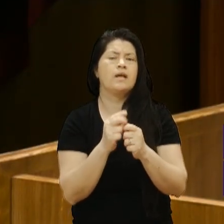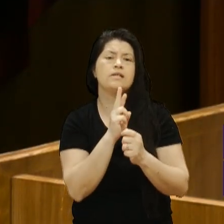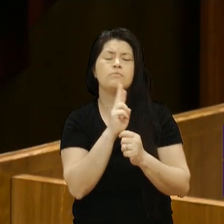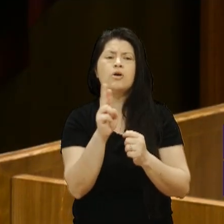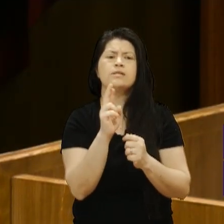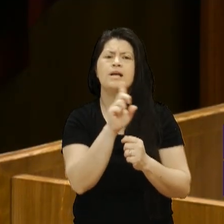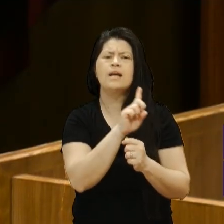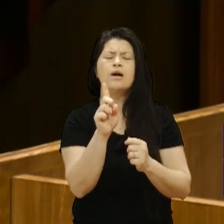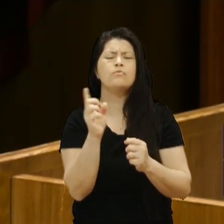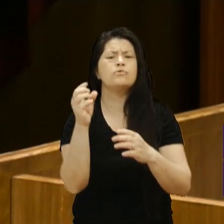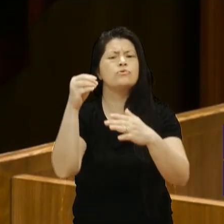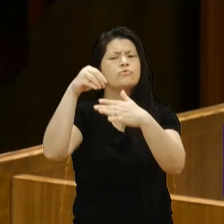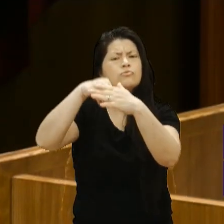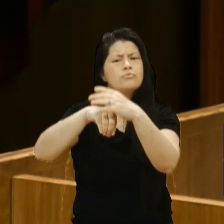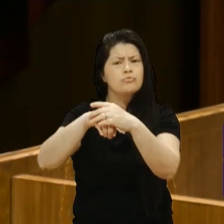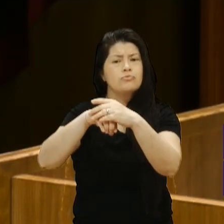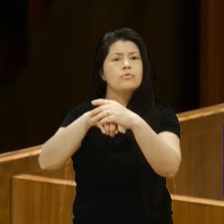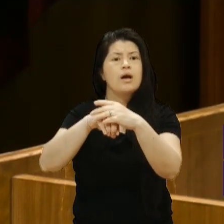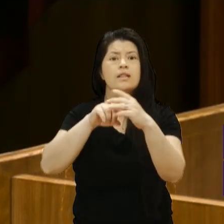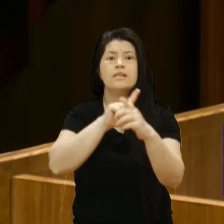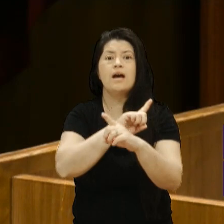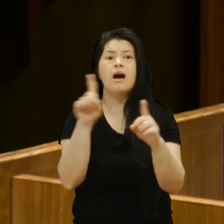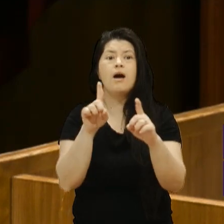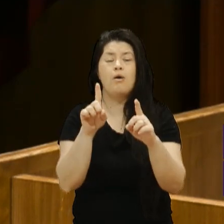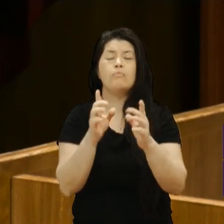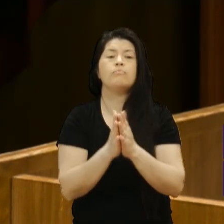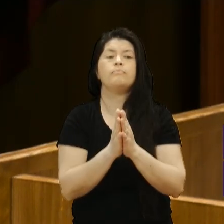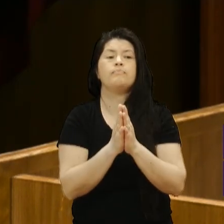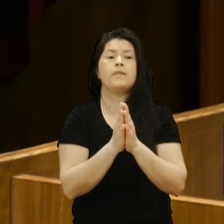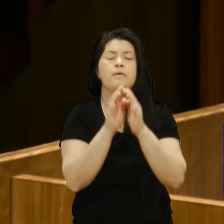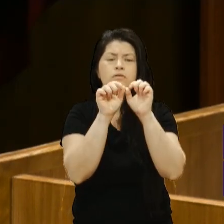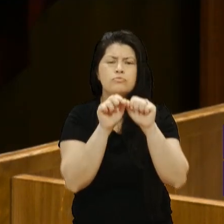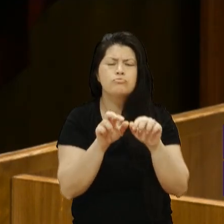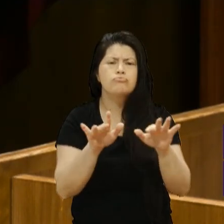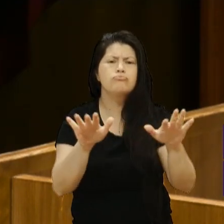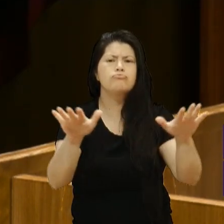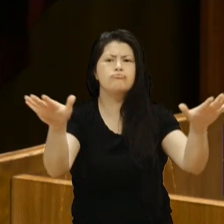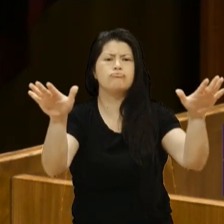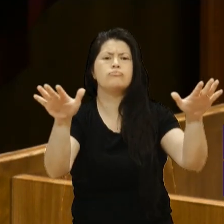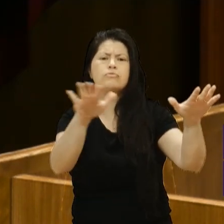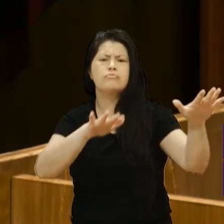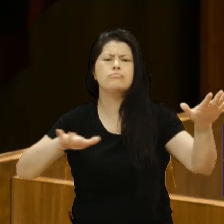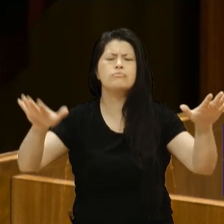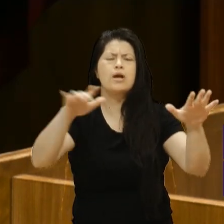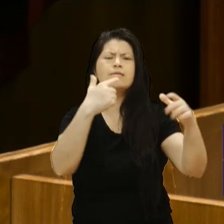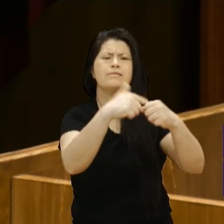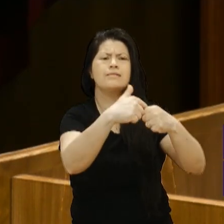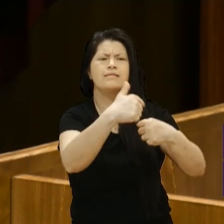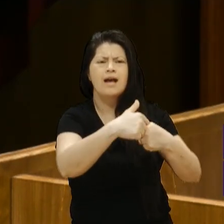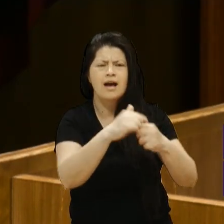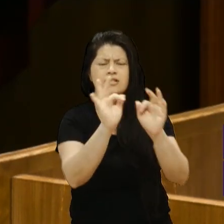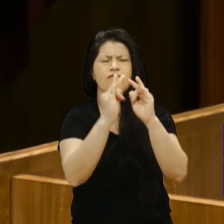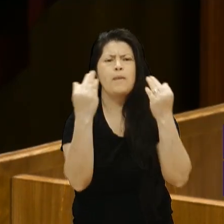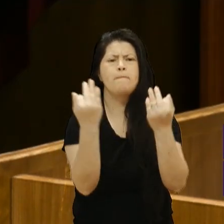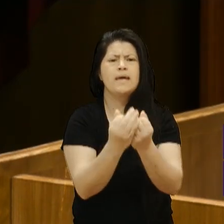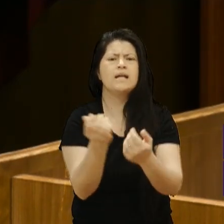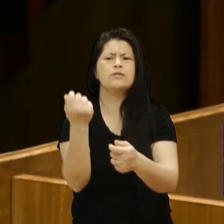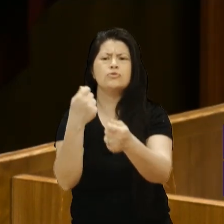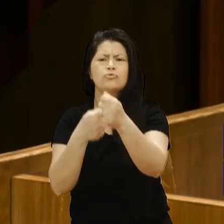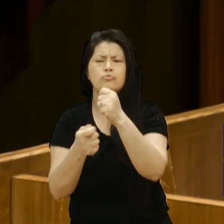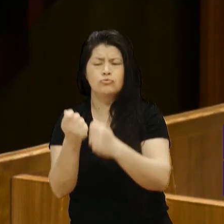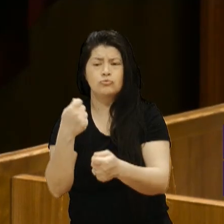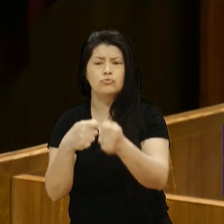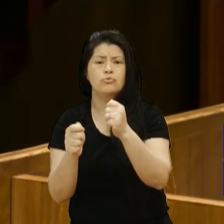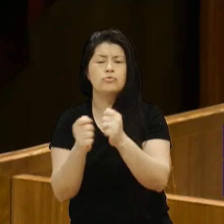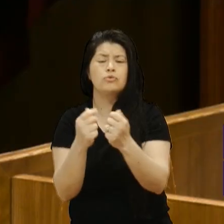dentro dela. Ele retorna para a sociedade. Retorna através dos empregos, da renda das famílias, das compras realizadas